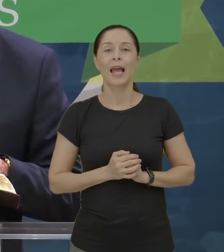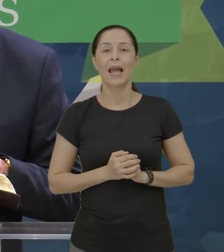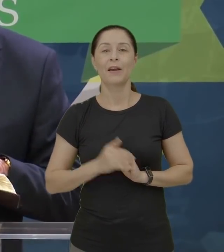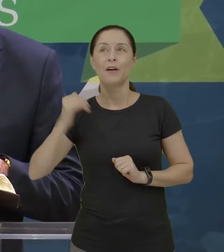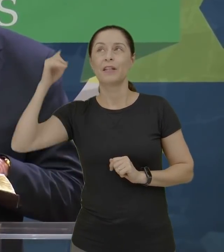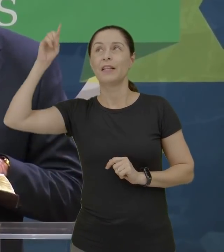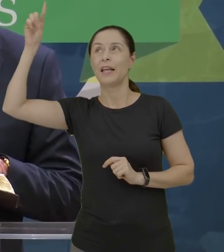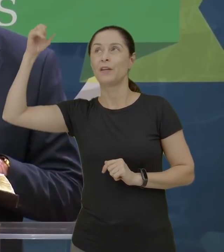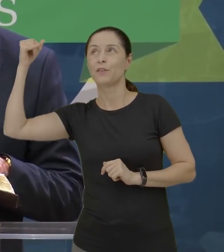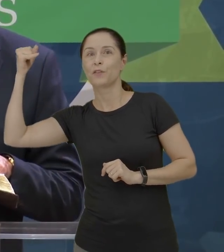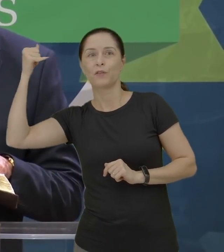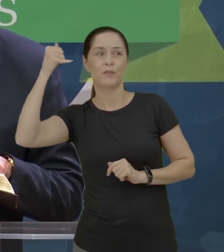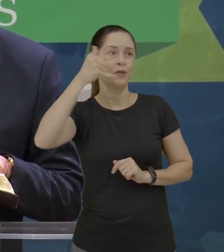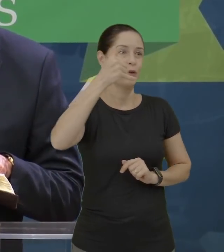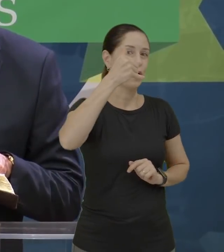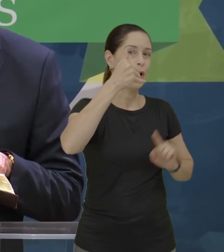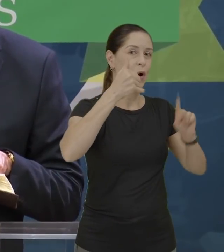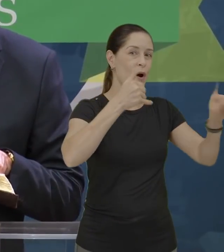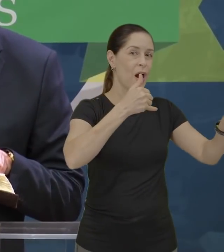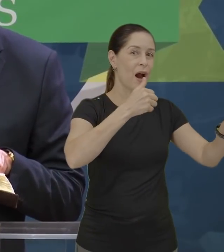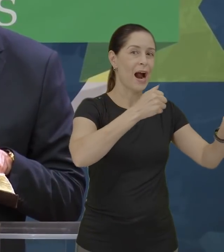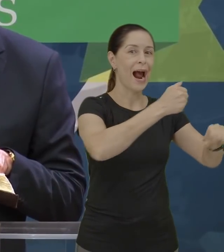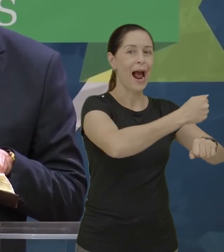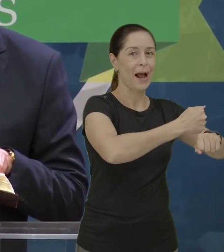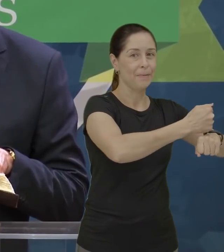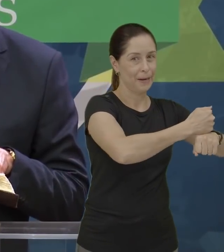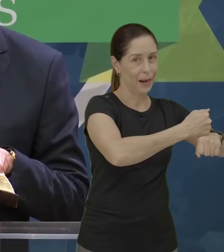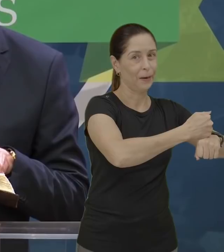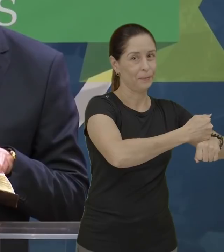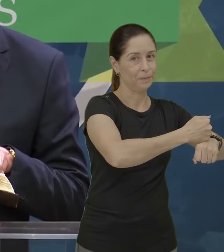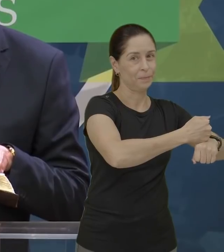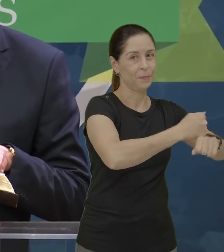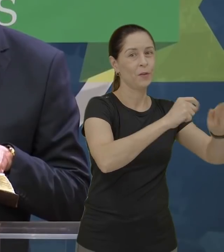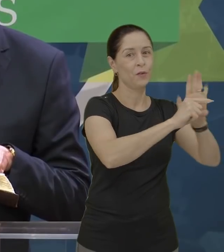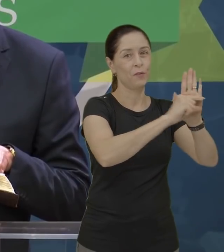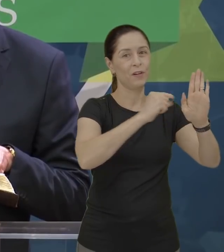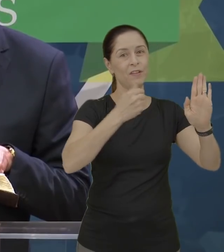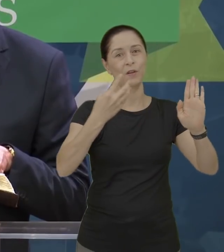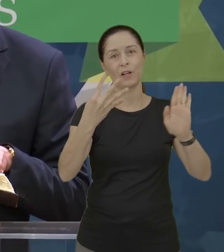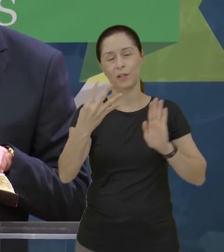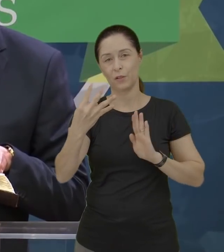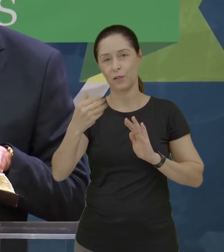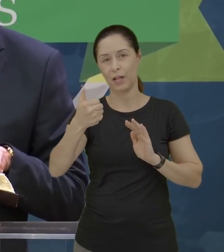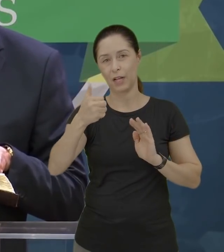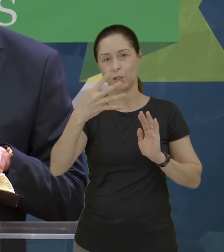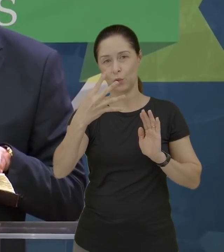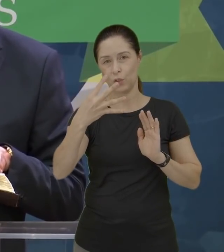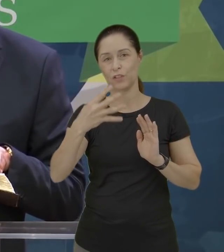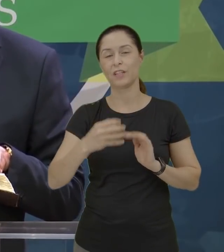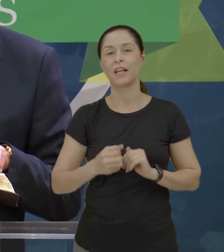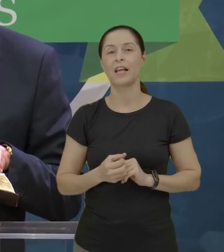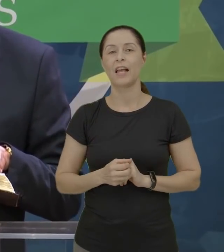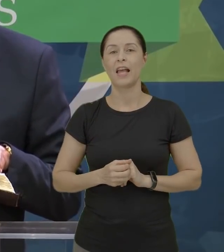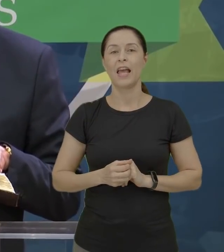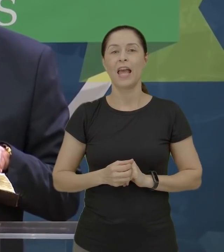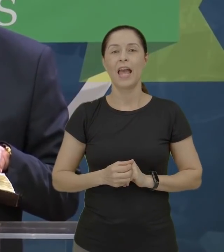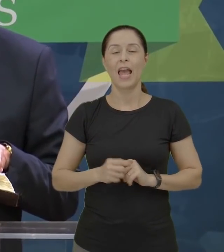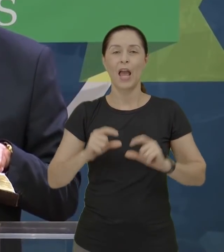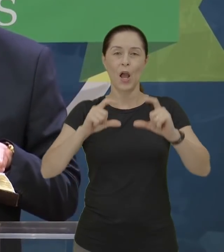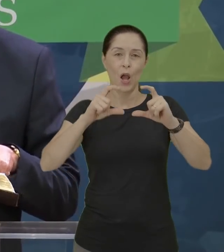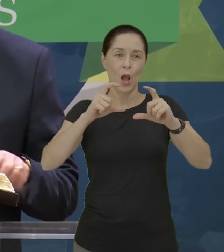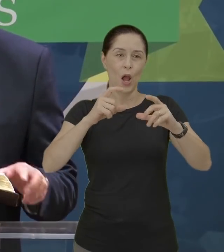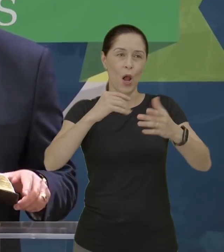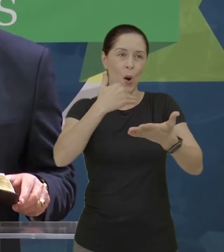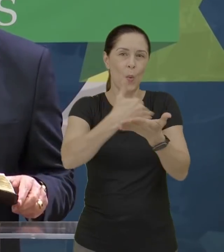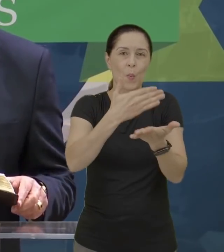né? Essa citação aqui do versículo 14, você percebe que ele está citando um texto do Velho Testamento. Que texto é esse que ele está